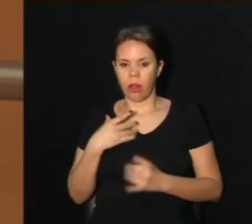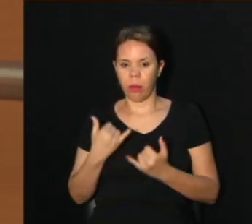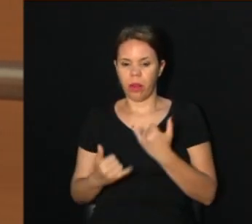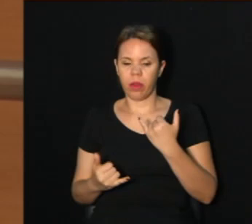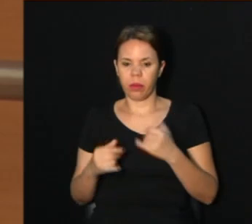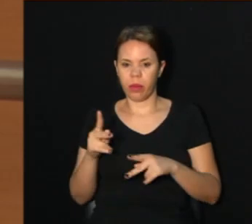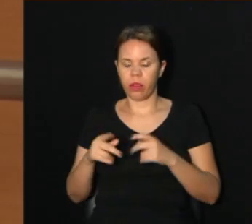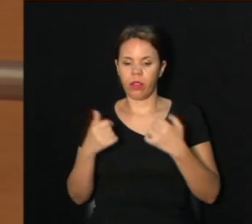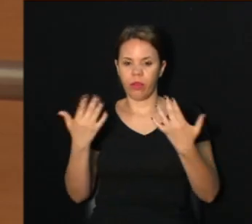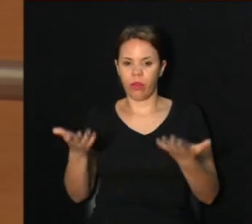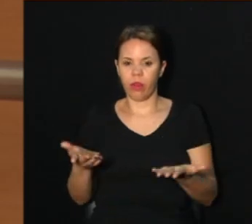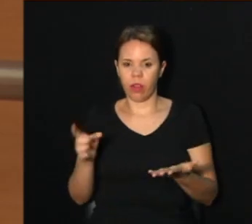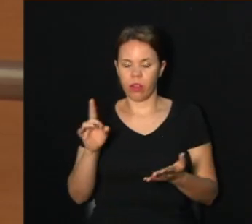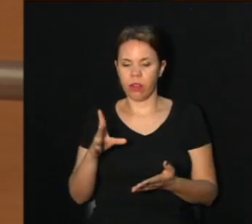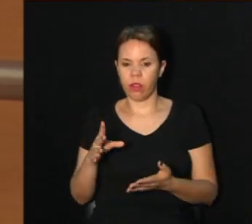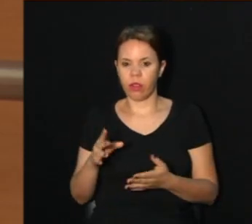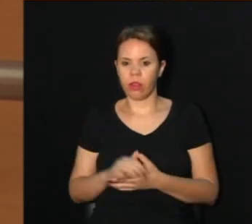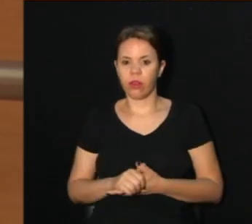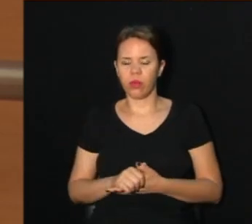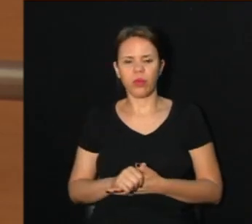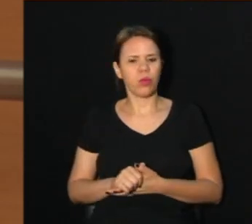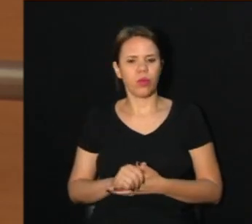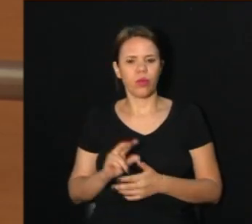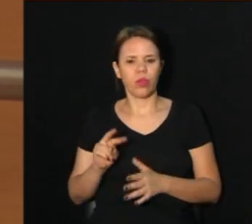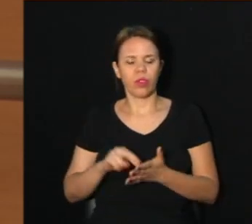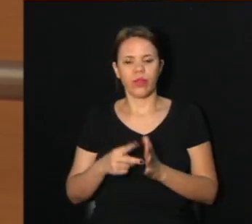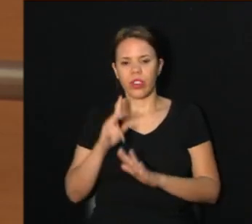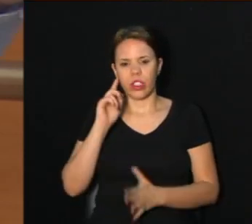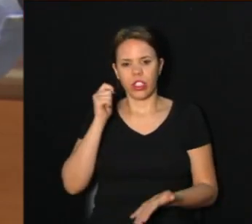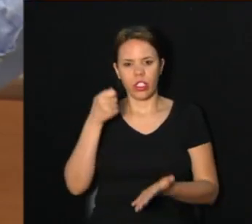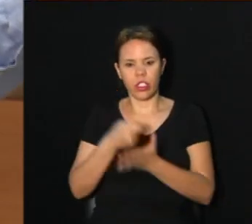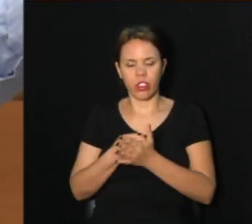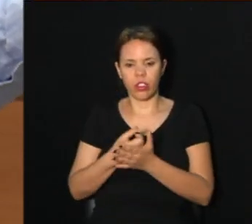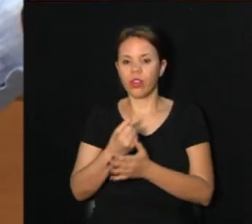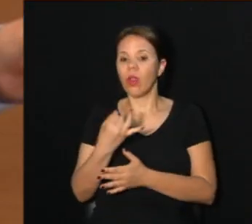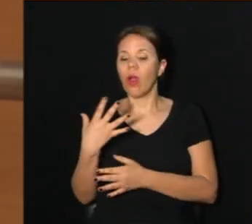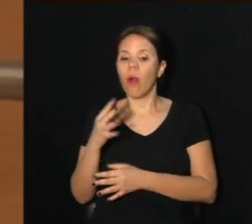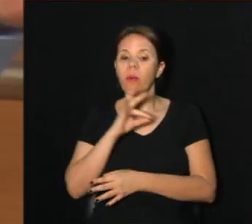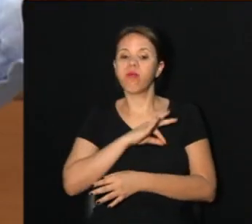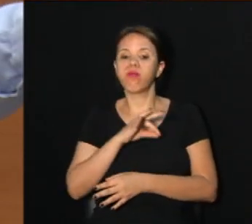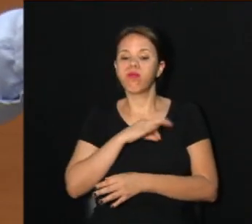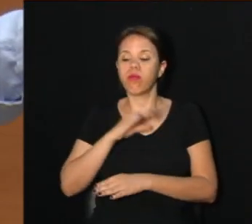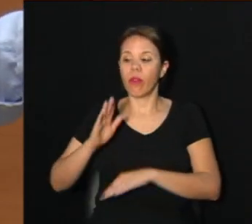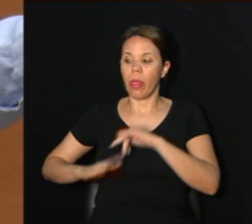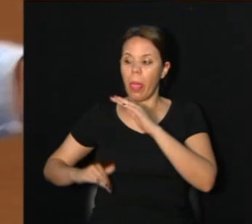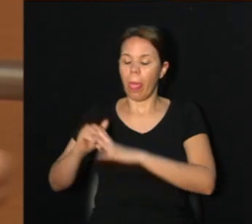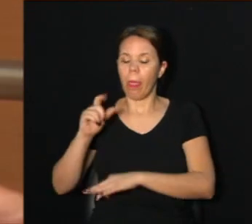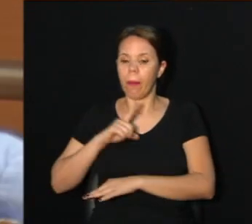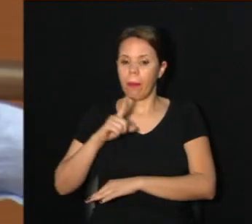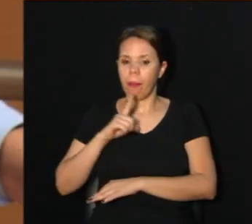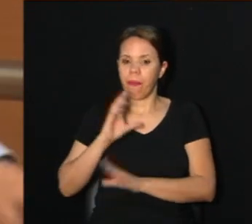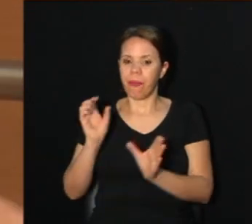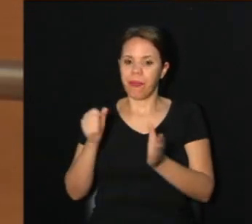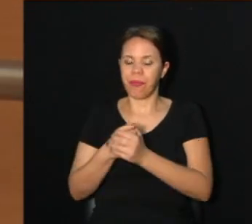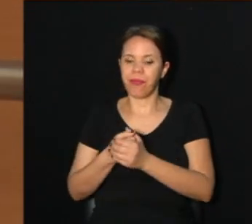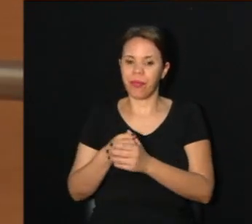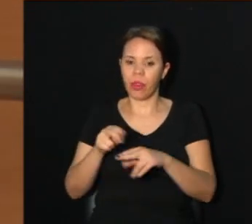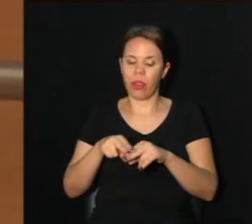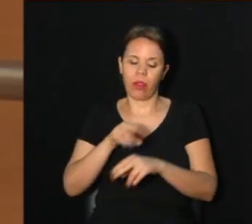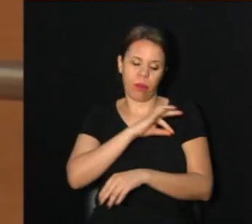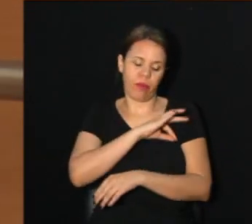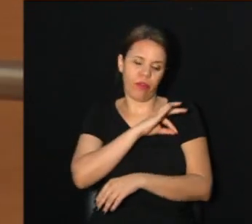está de fora que é uma reserva de mercado. O que é reserva de mercado? Garantir um X rendimento para o profissional que ele deve ter por meio do poder